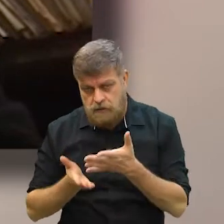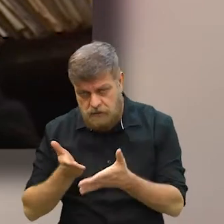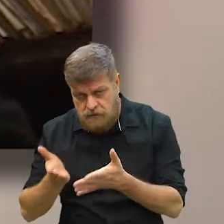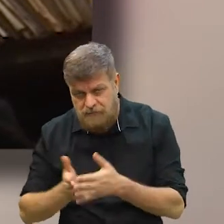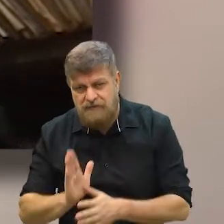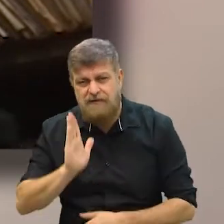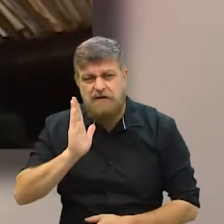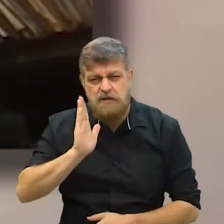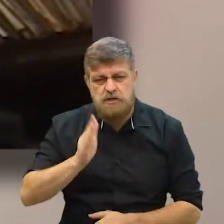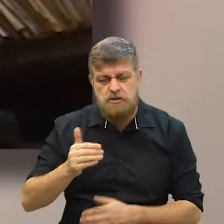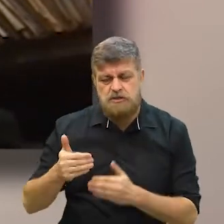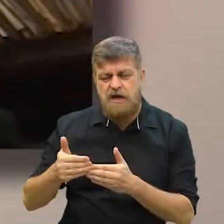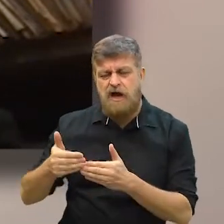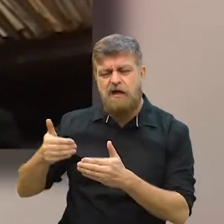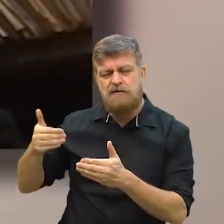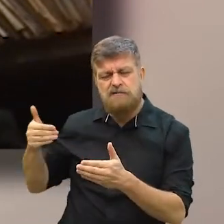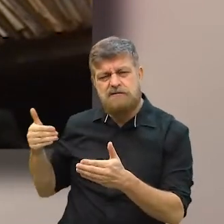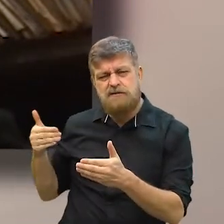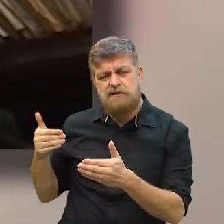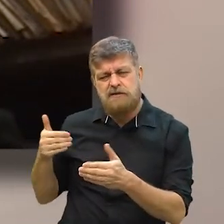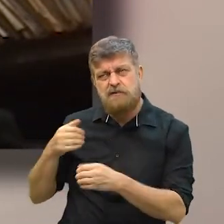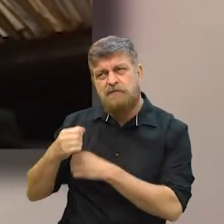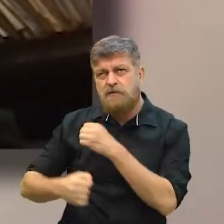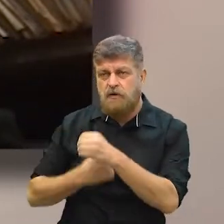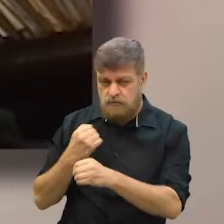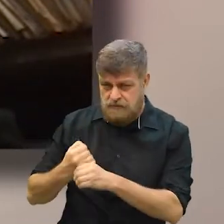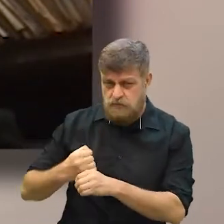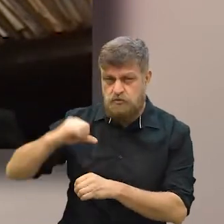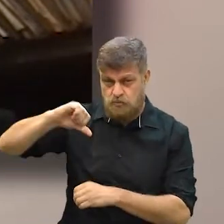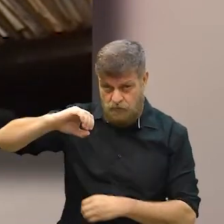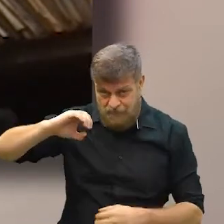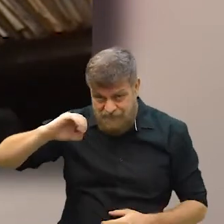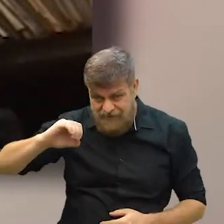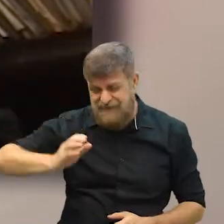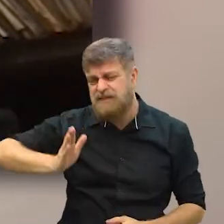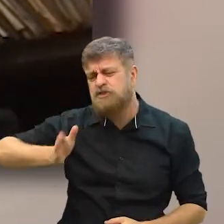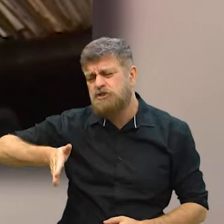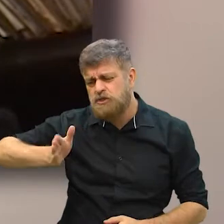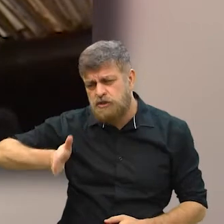Já desde os meados dos anos 90,